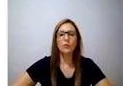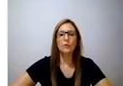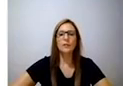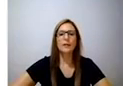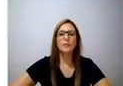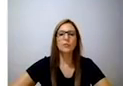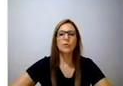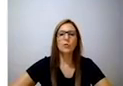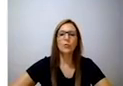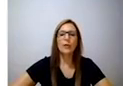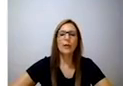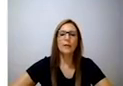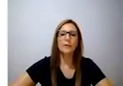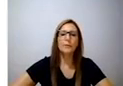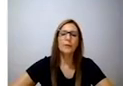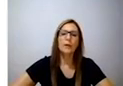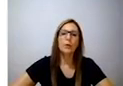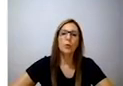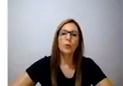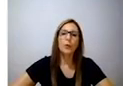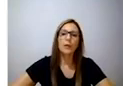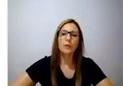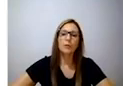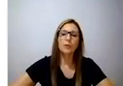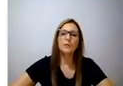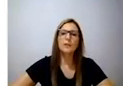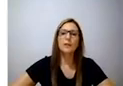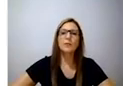1.540.000 novos casos de gonorreia,